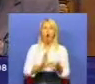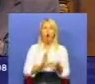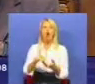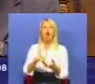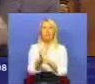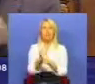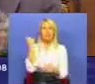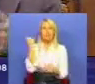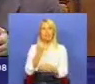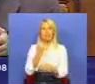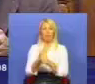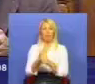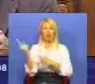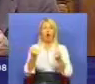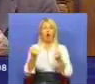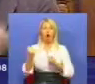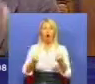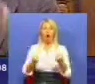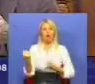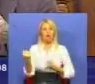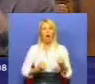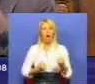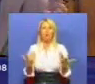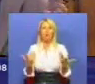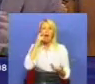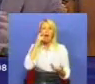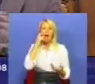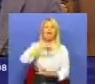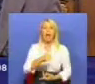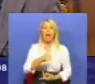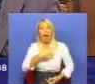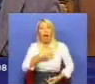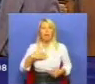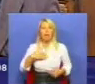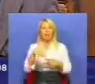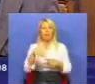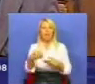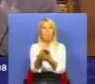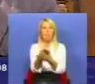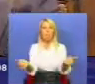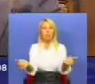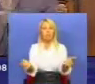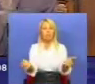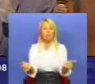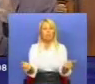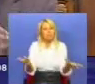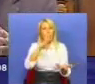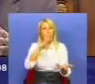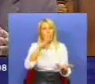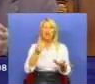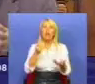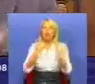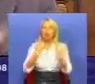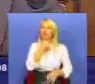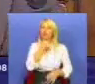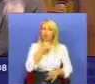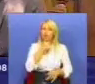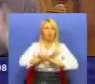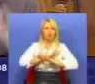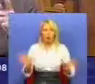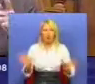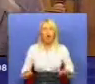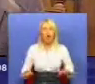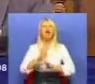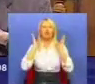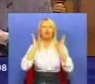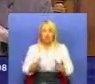rodoviário, adivinhe-se a quem? À empresa que vai deixar de existir. O Governo já tinha determinado, já tinha